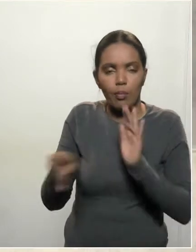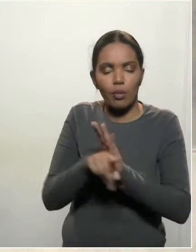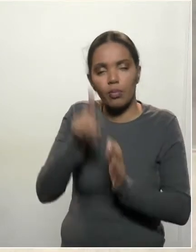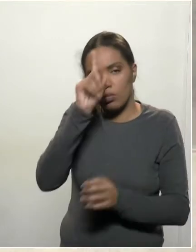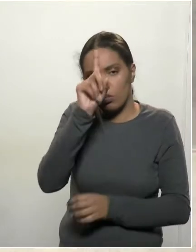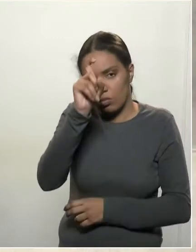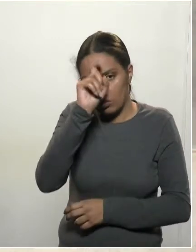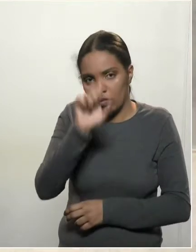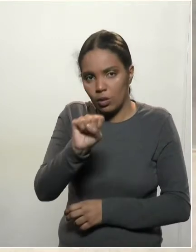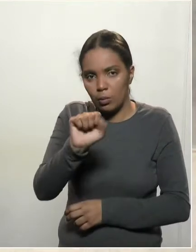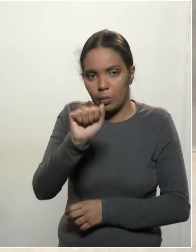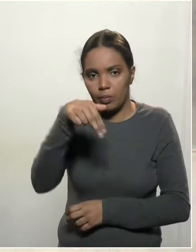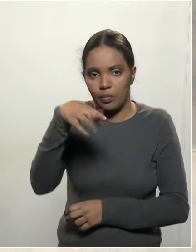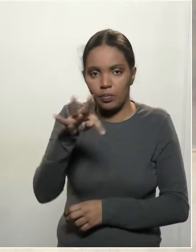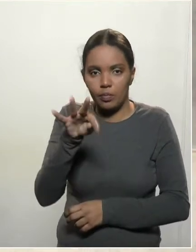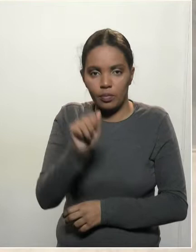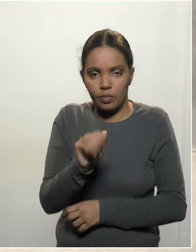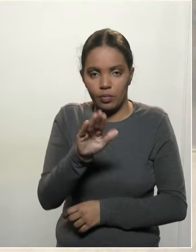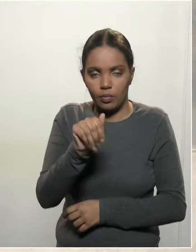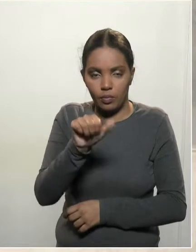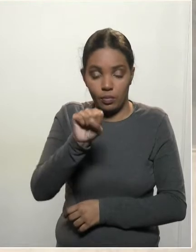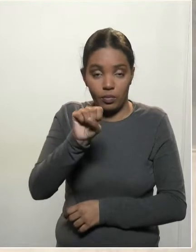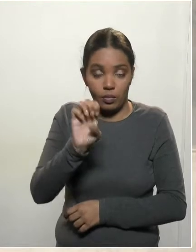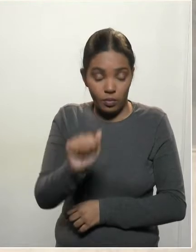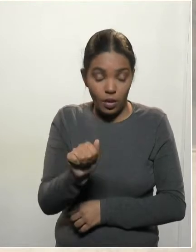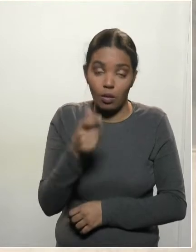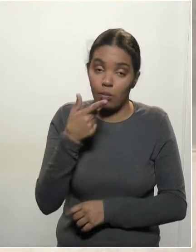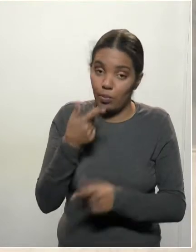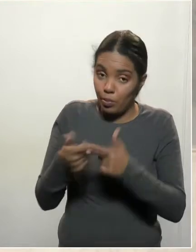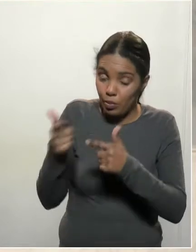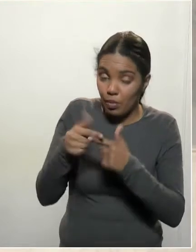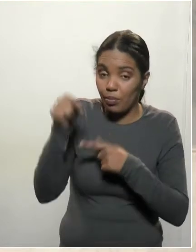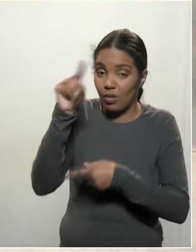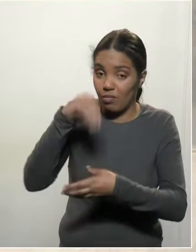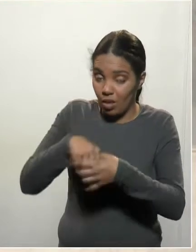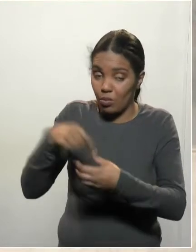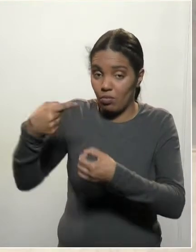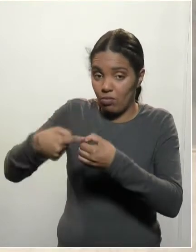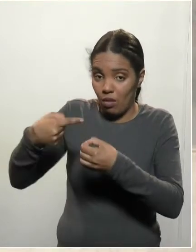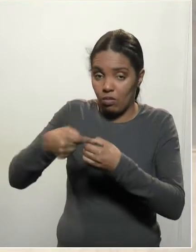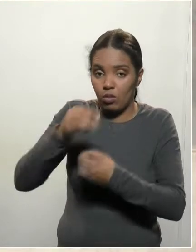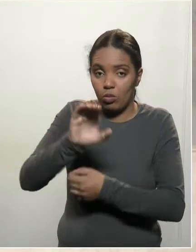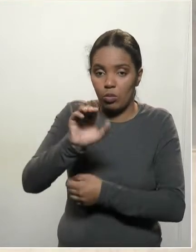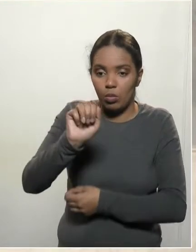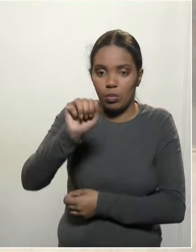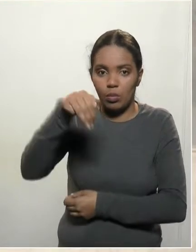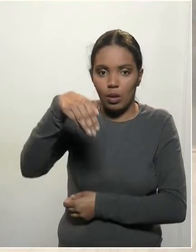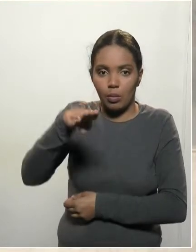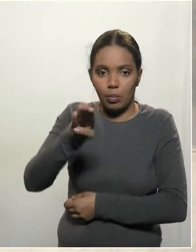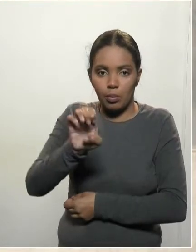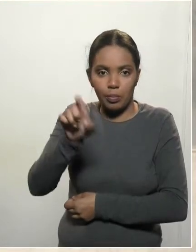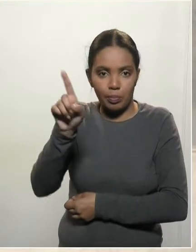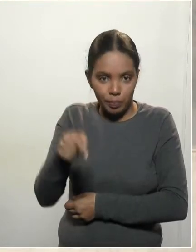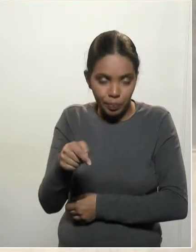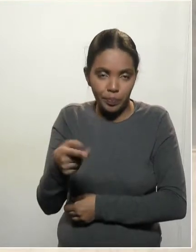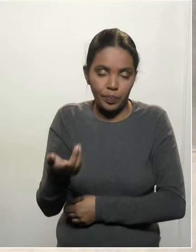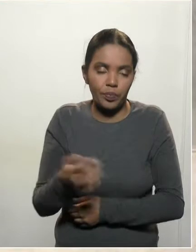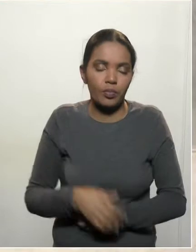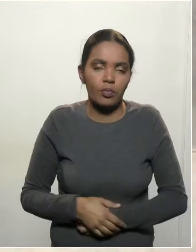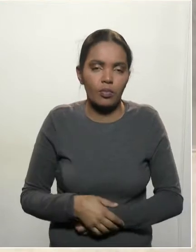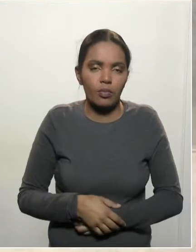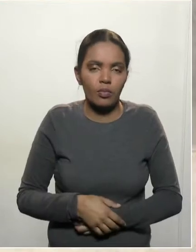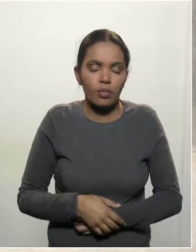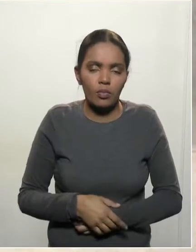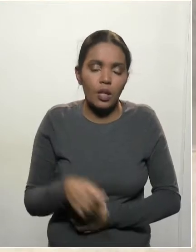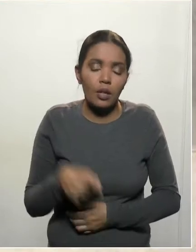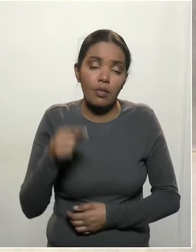Cambé, objetivando auxiliar nas dificuldades financeiras da instituição, em especial nesse período. E aí foi